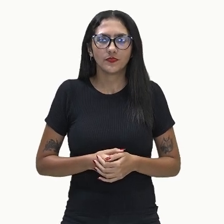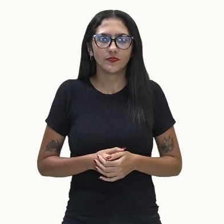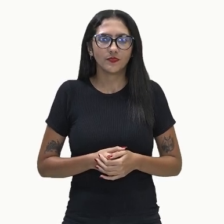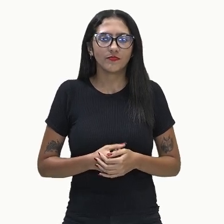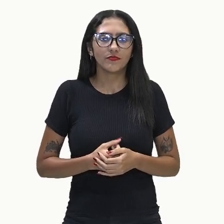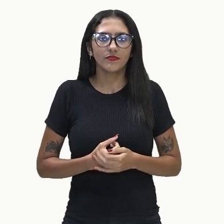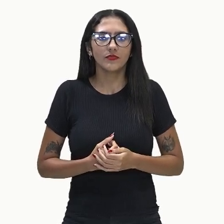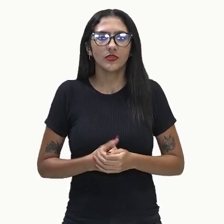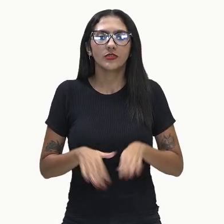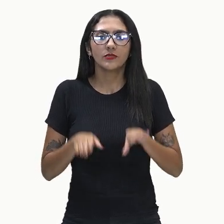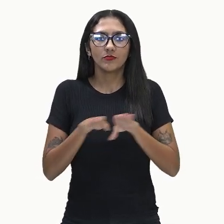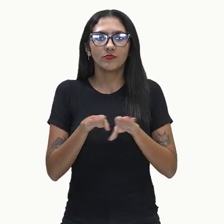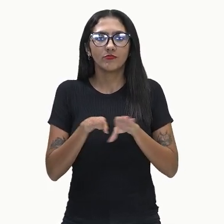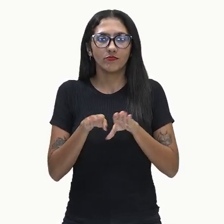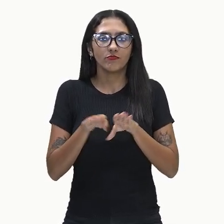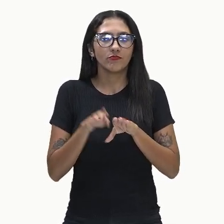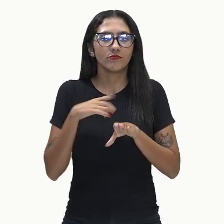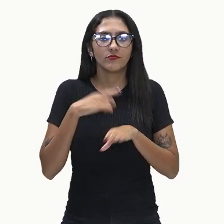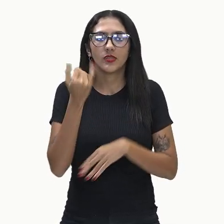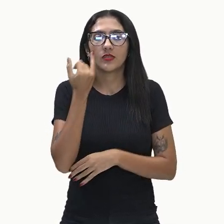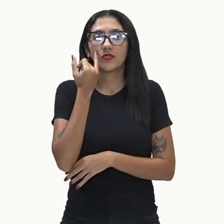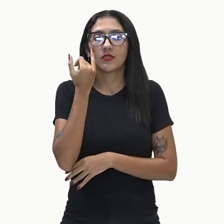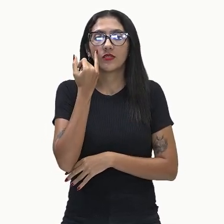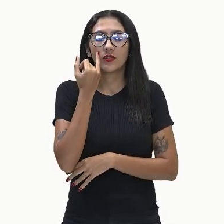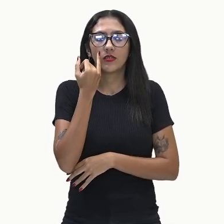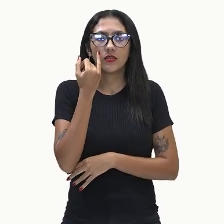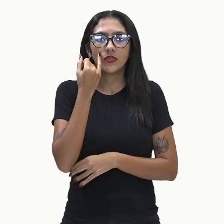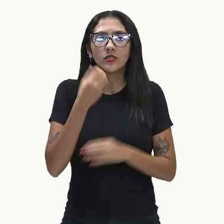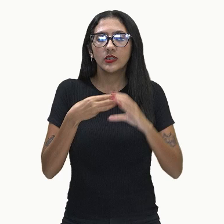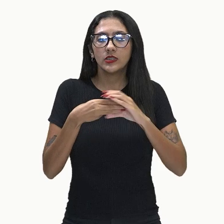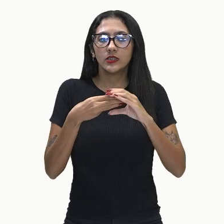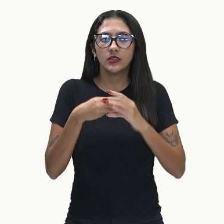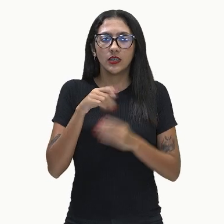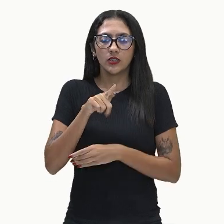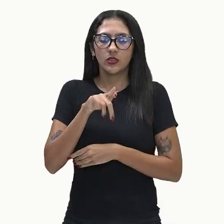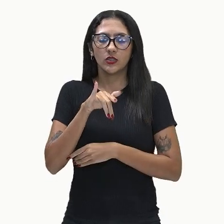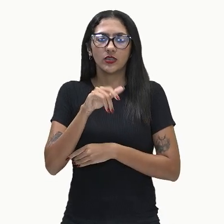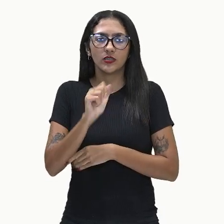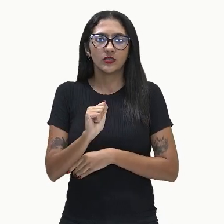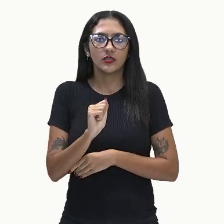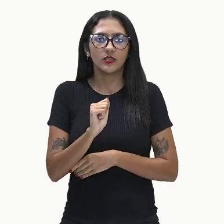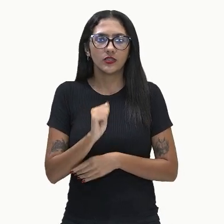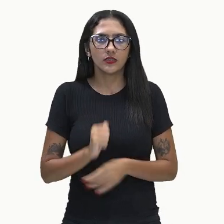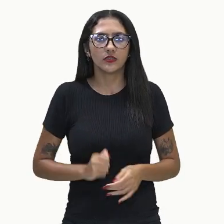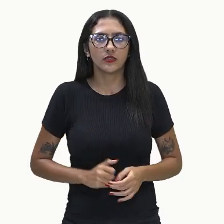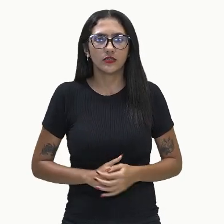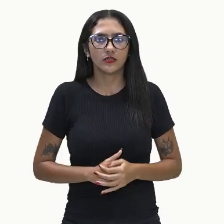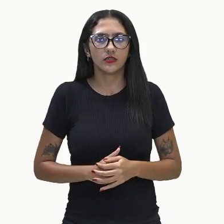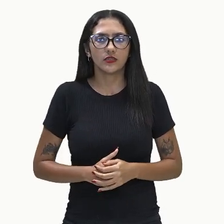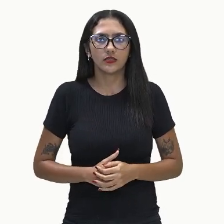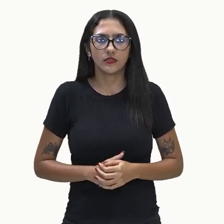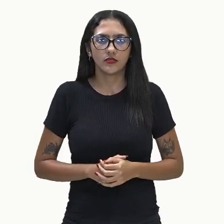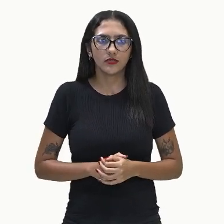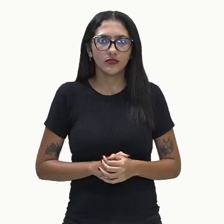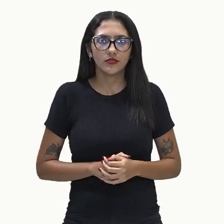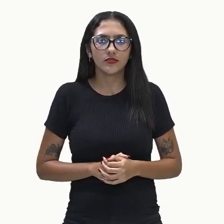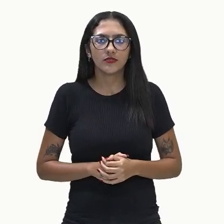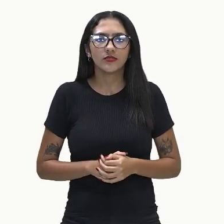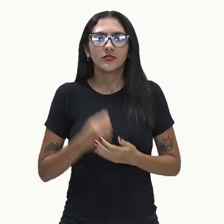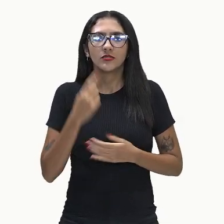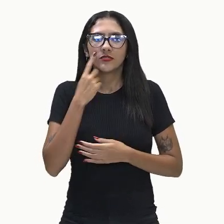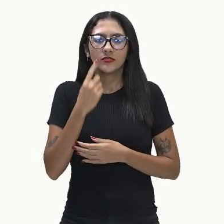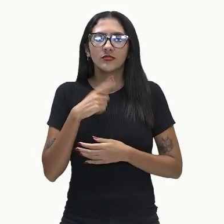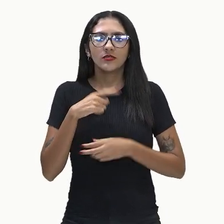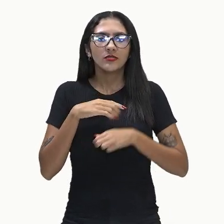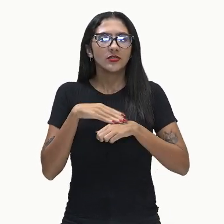ter também a representação das células da glia. As células da glia, elas são muito mais numerosas